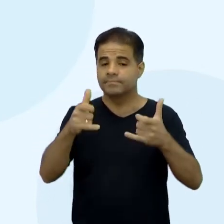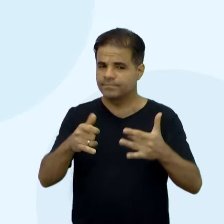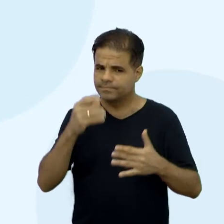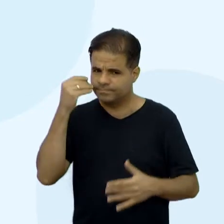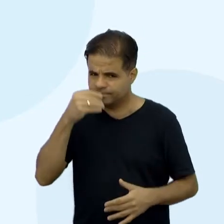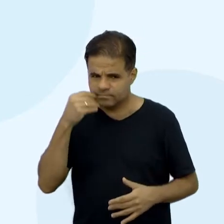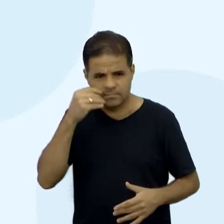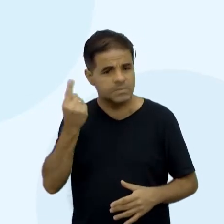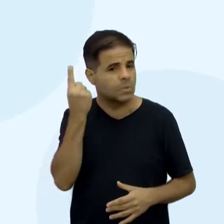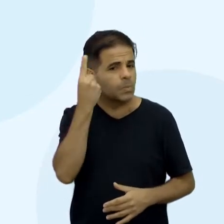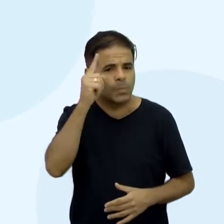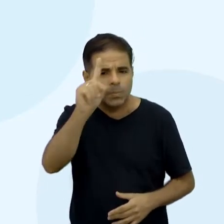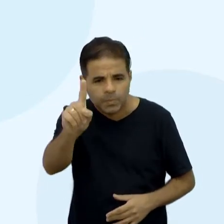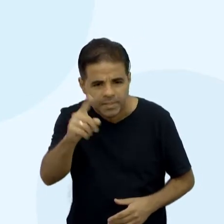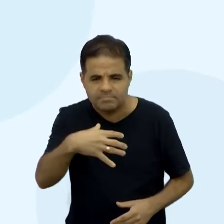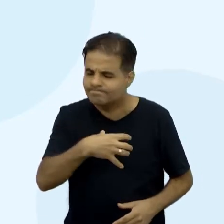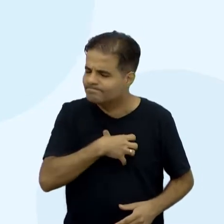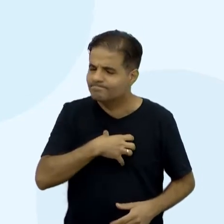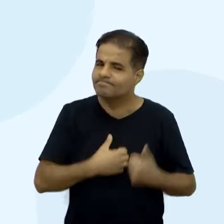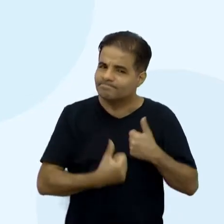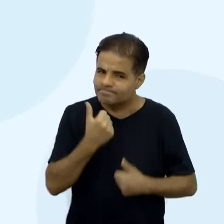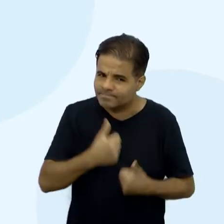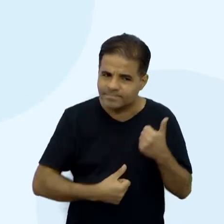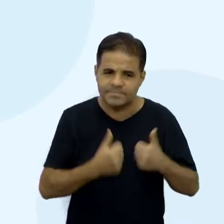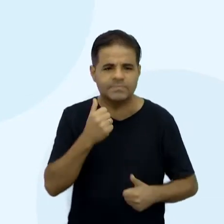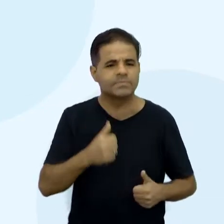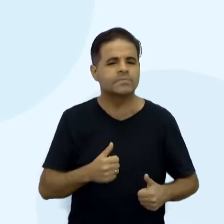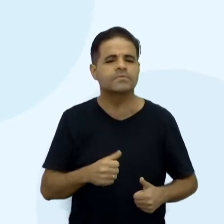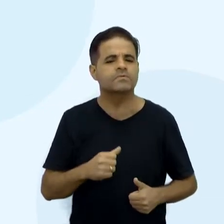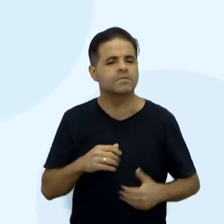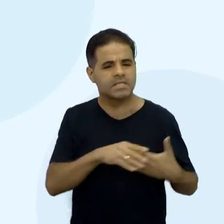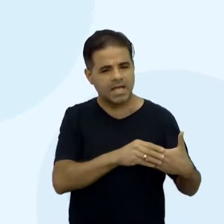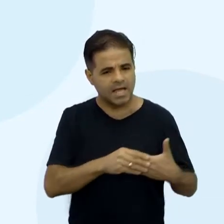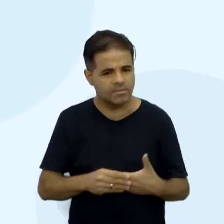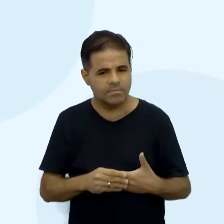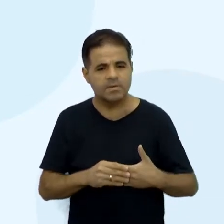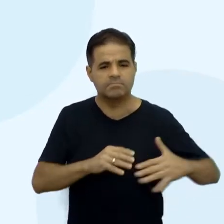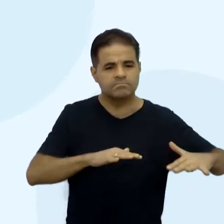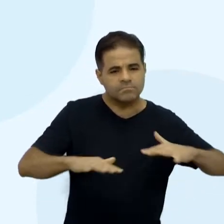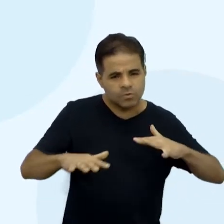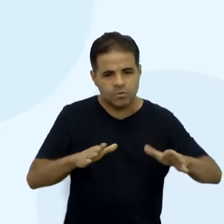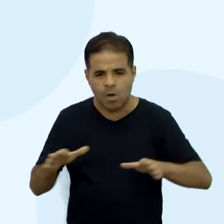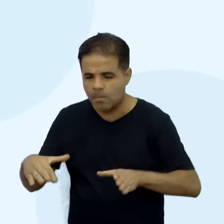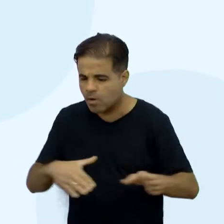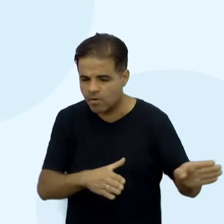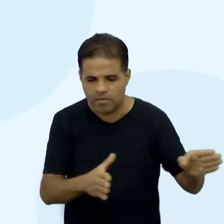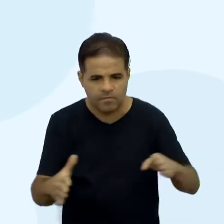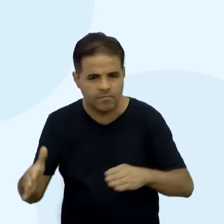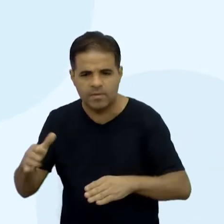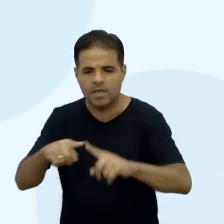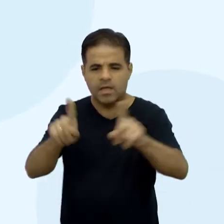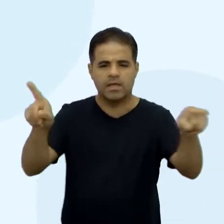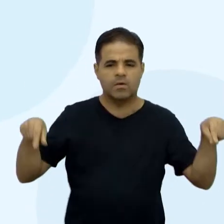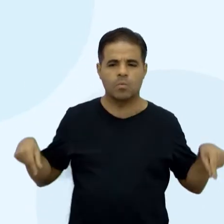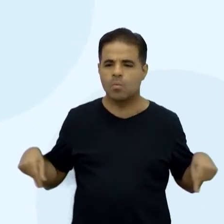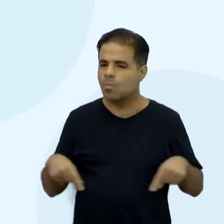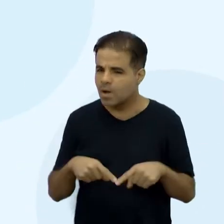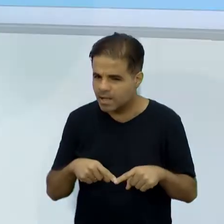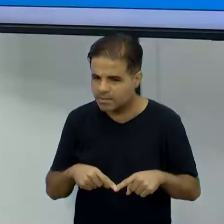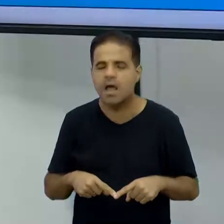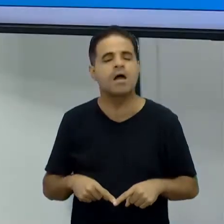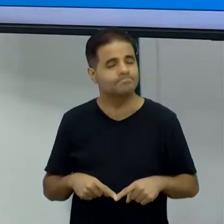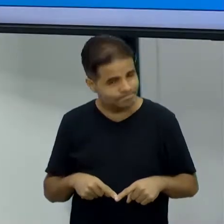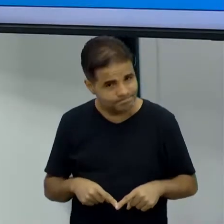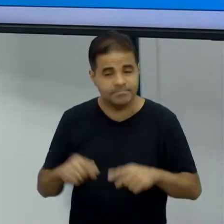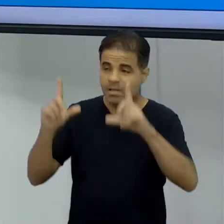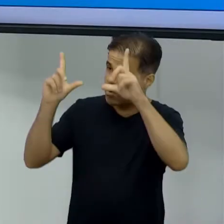ter sido uma experiência única nesse tipo de jogo, sendo guiado para se locomover em quadra. Então, aí